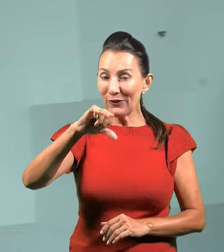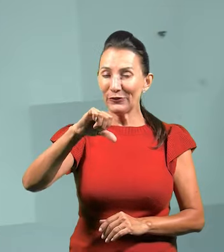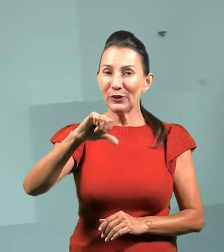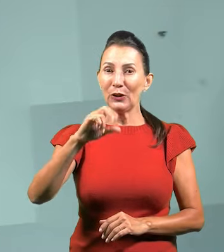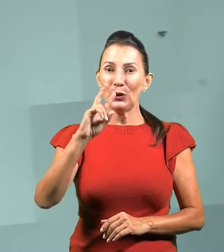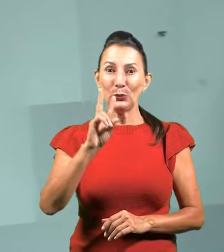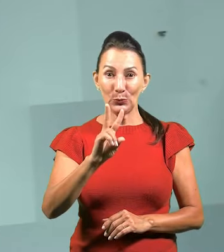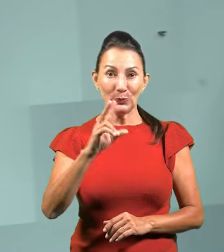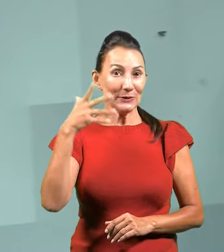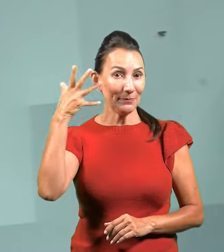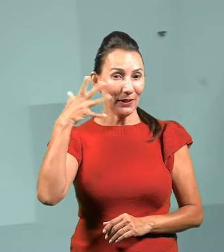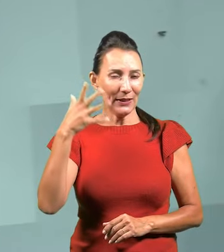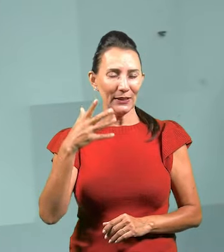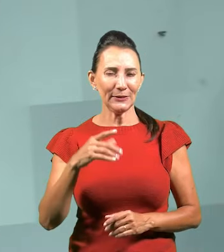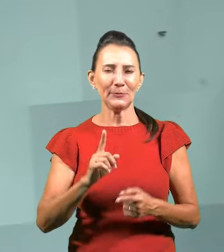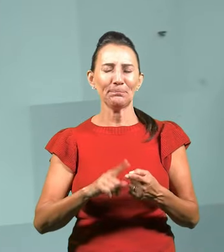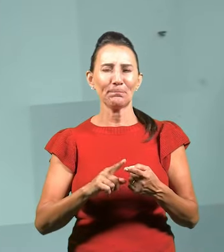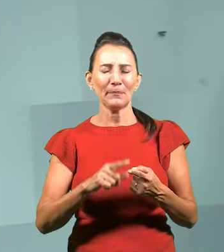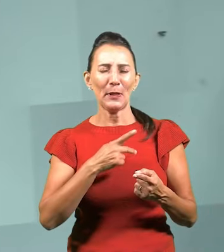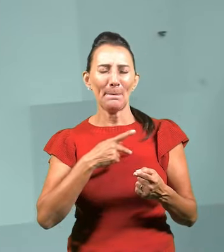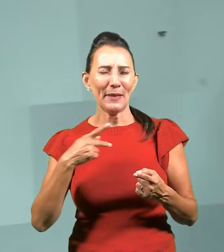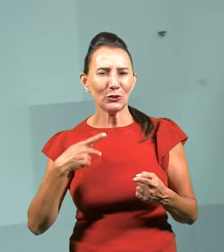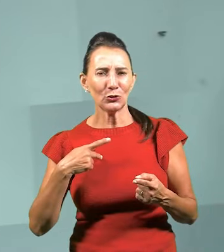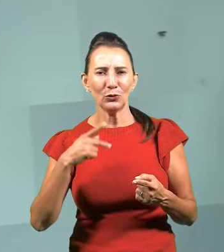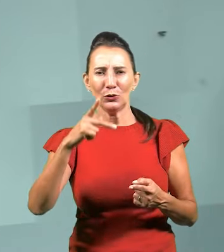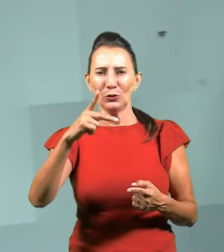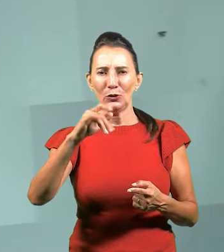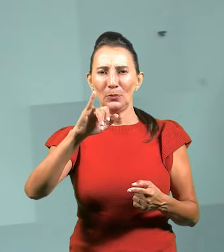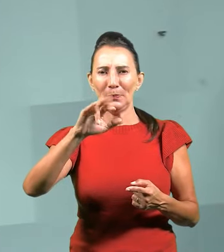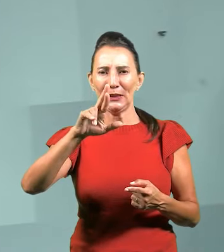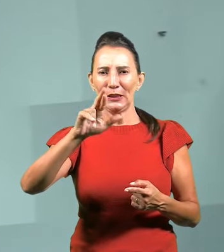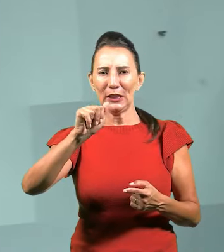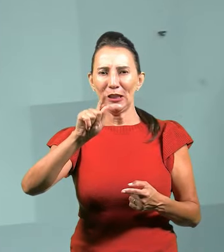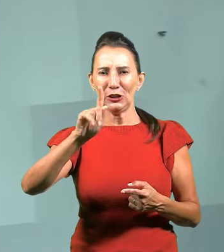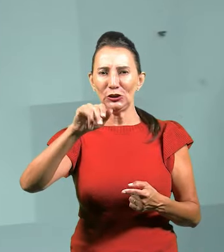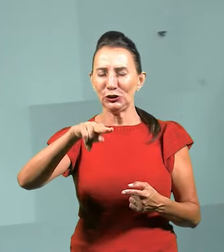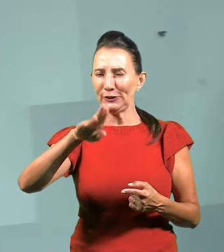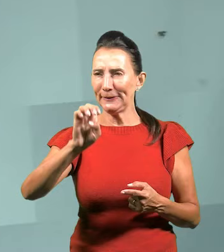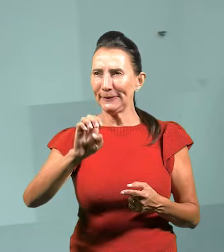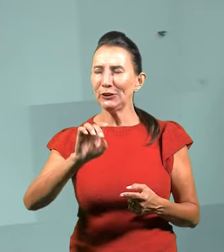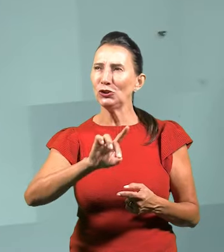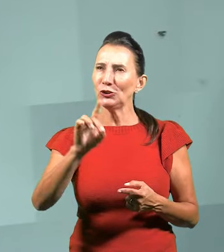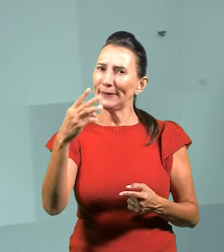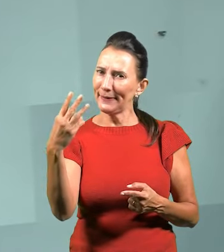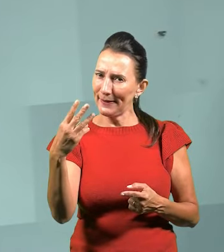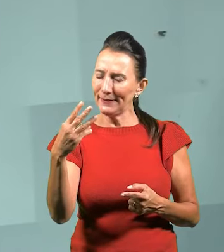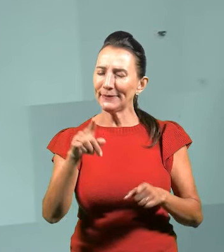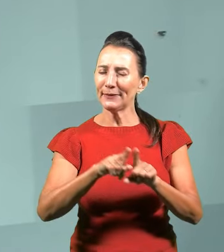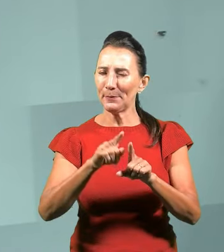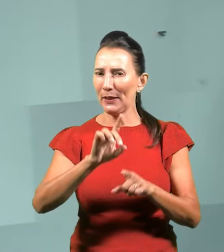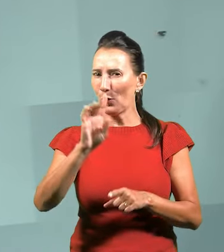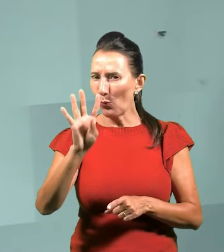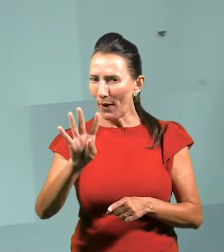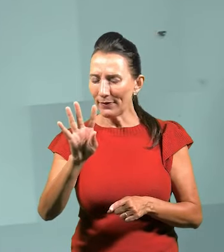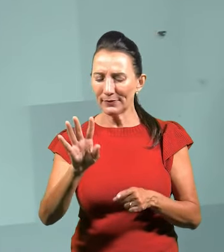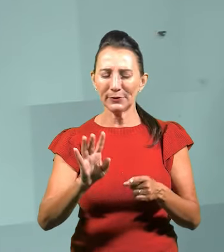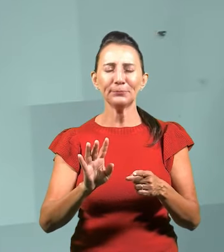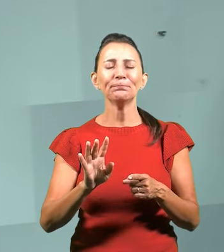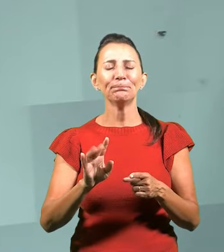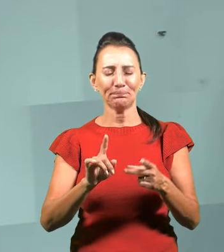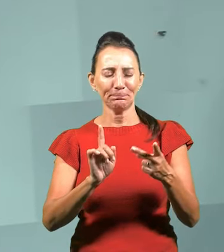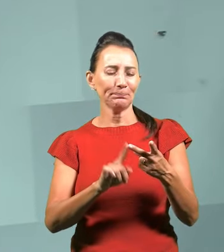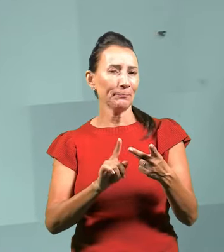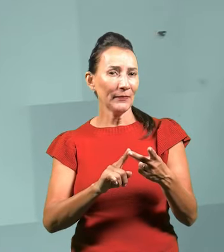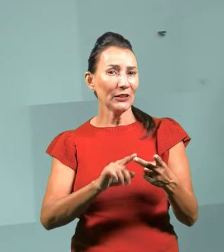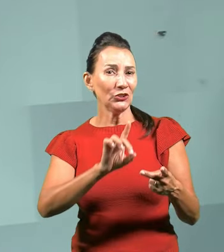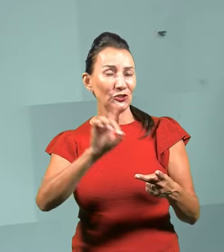9, com duas palestras. Tá aqui, ó, vamos ter o pastor Piragini, tá? Dando abertura no dia 3 e 4.